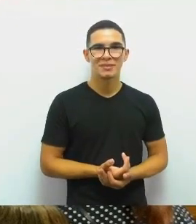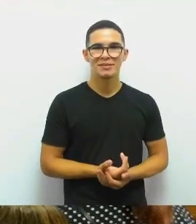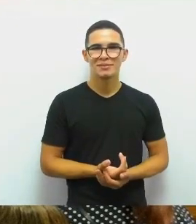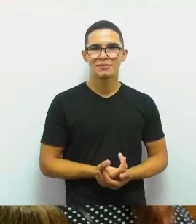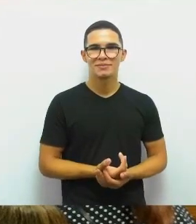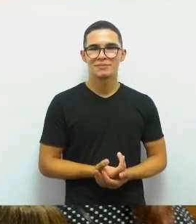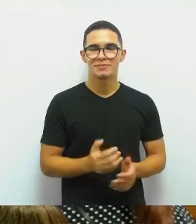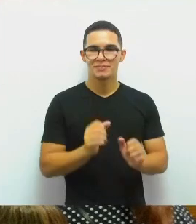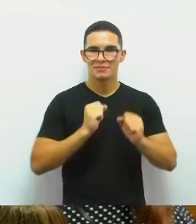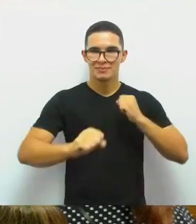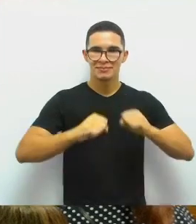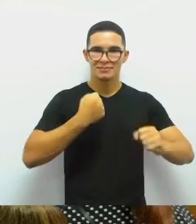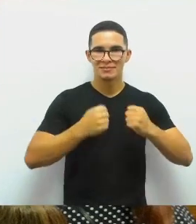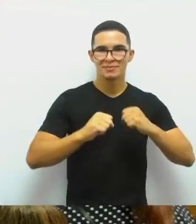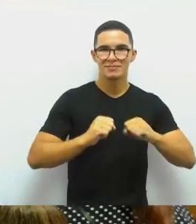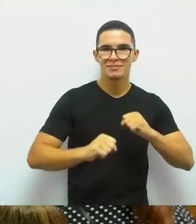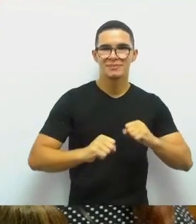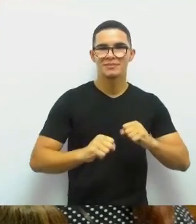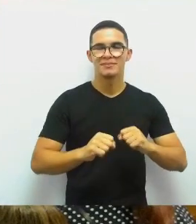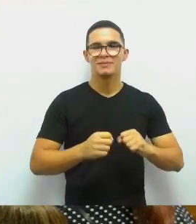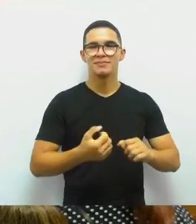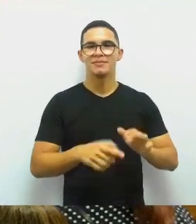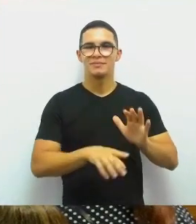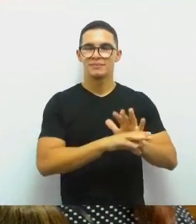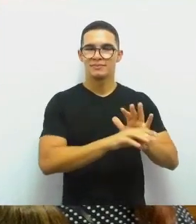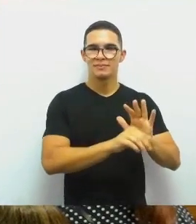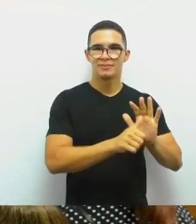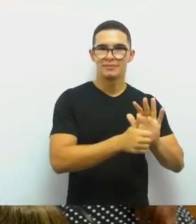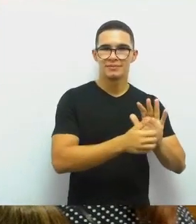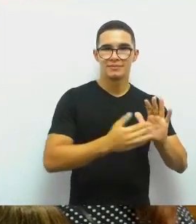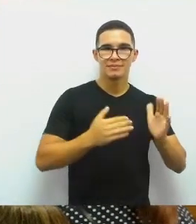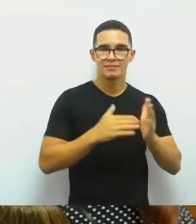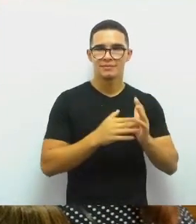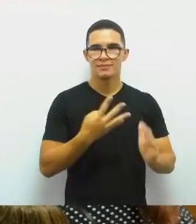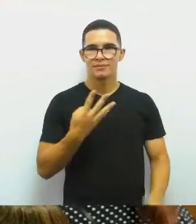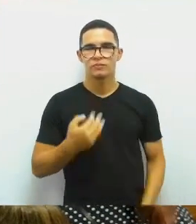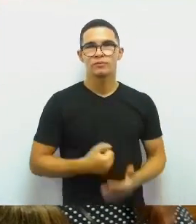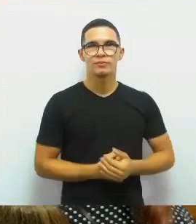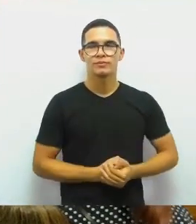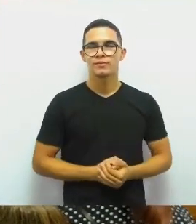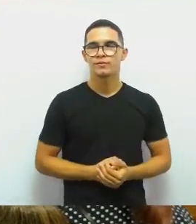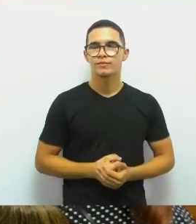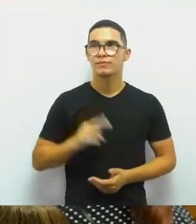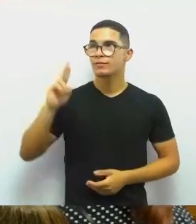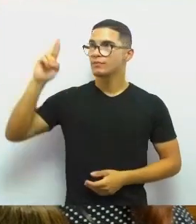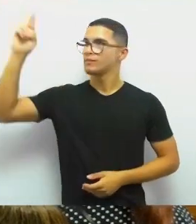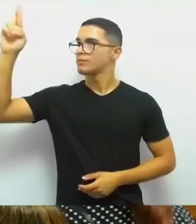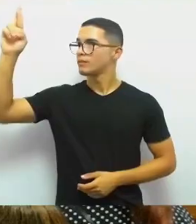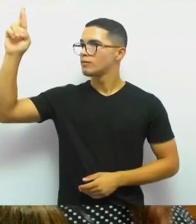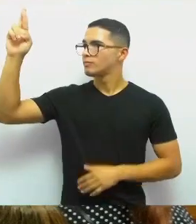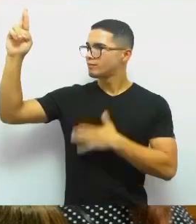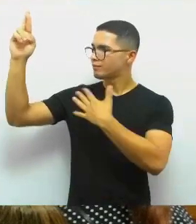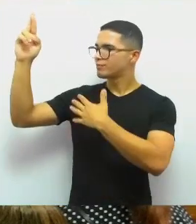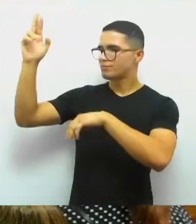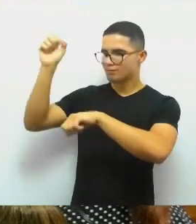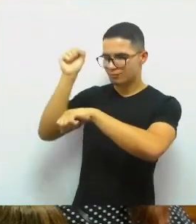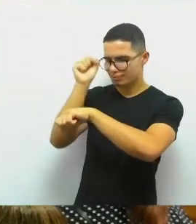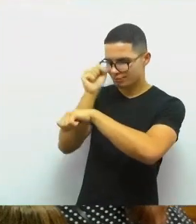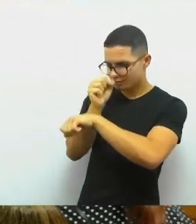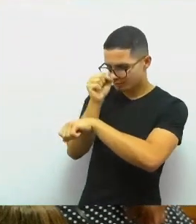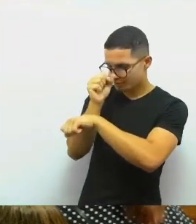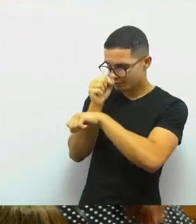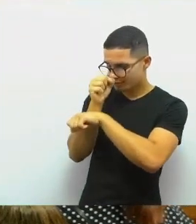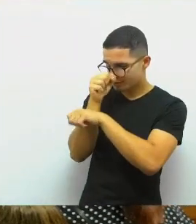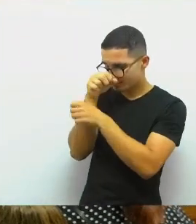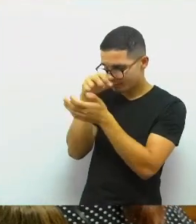número 40, versos 1, 2, 3 e 4, diz assim: Esperei com paciência no Senhor, e ele se inclinou para mim